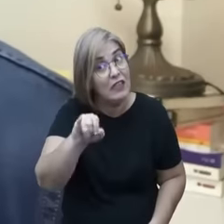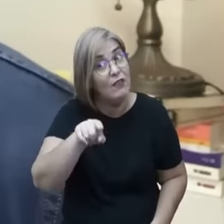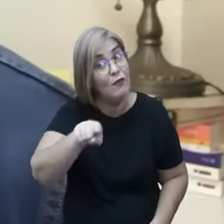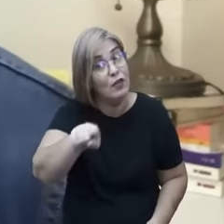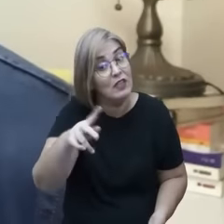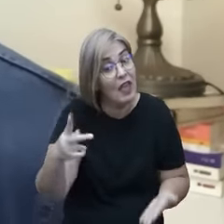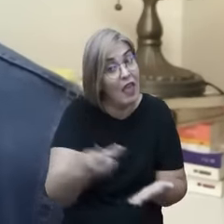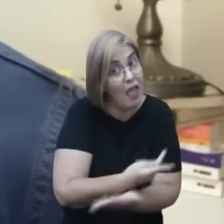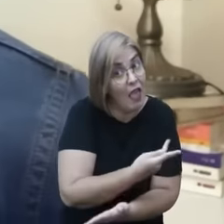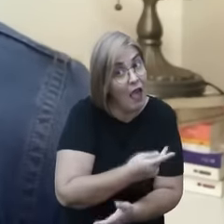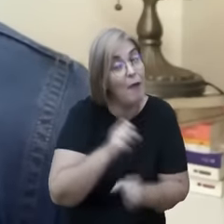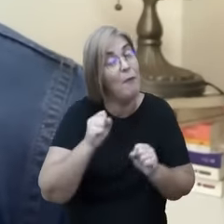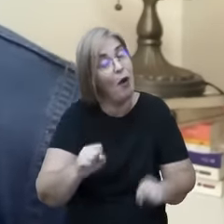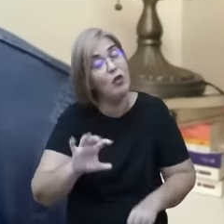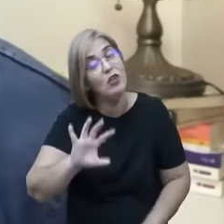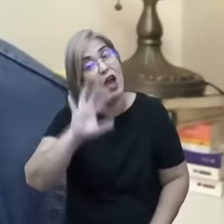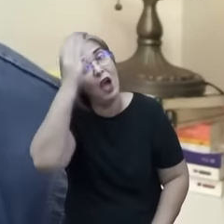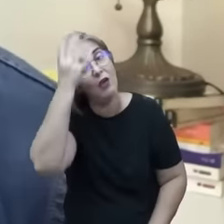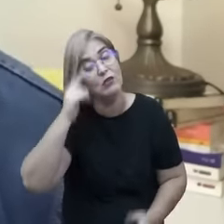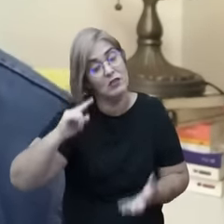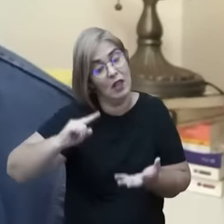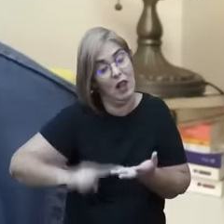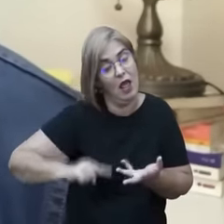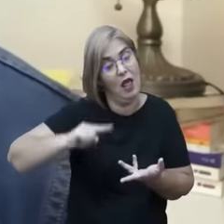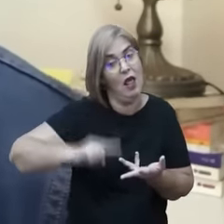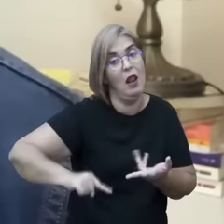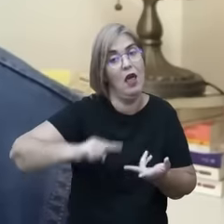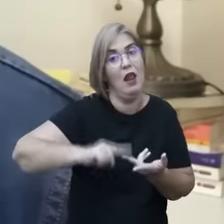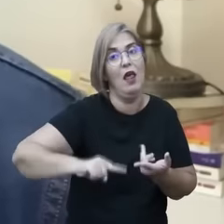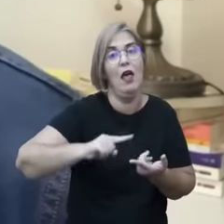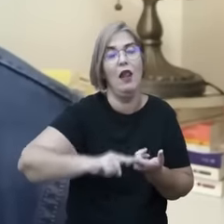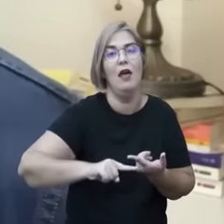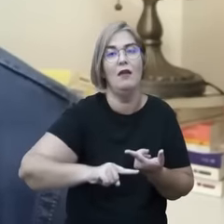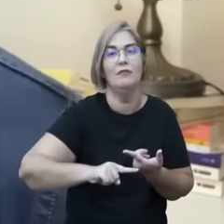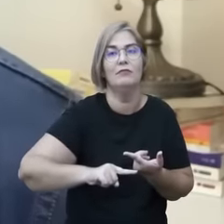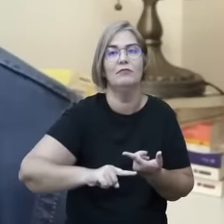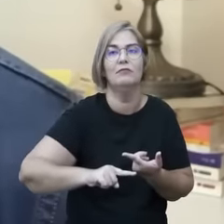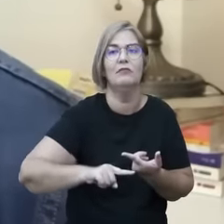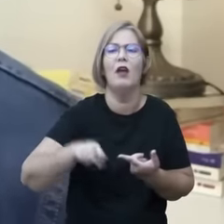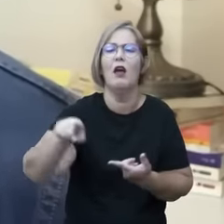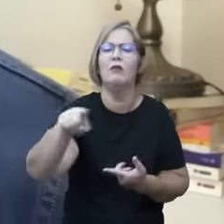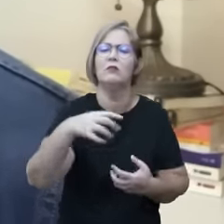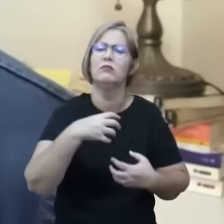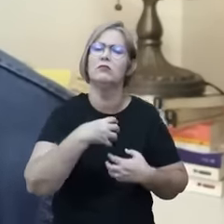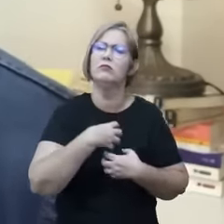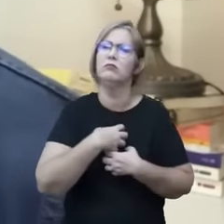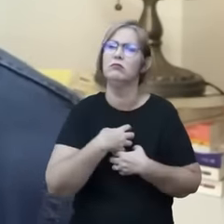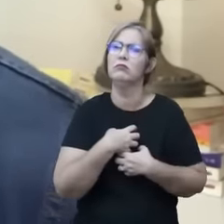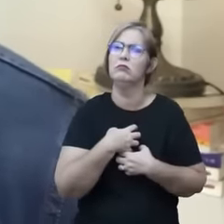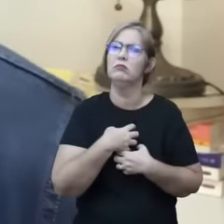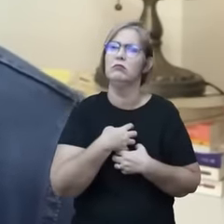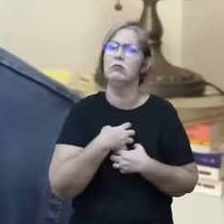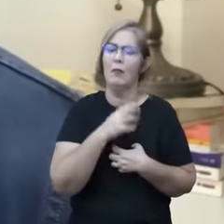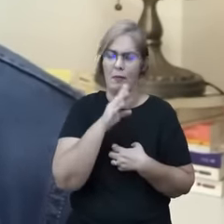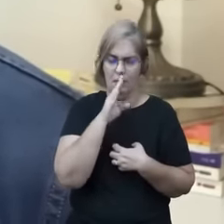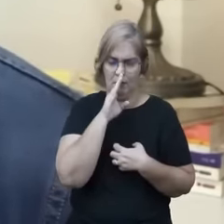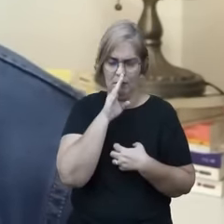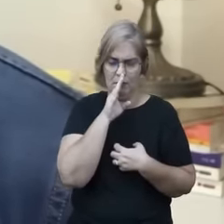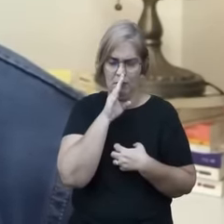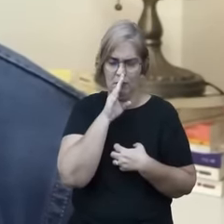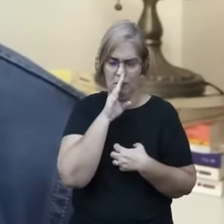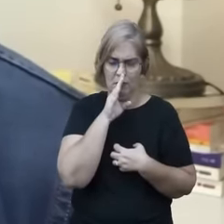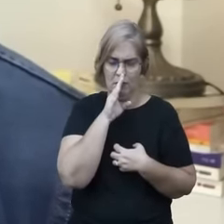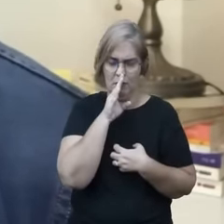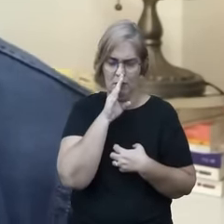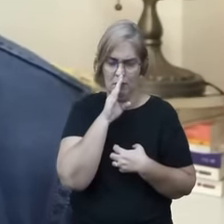Não recomenda o crime, seria poeiri, mas restitui sua inutilidade ao remorço. E também, se